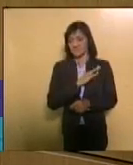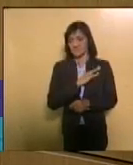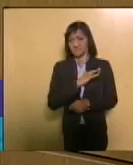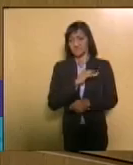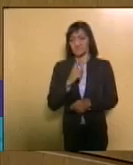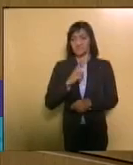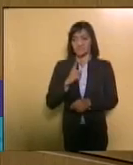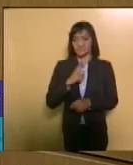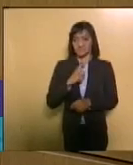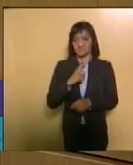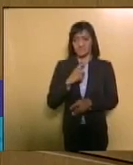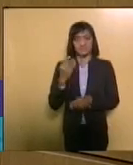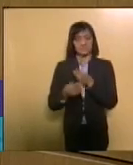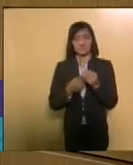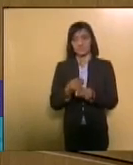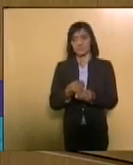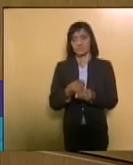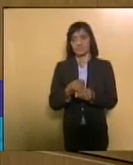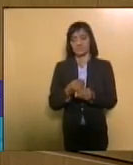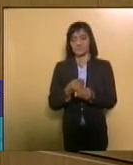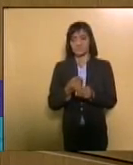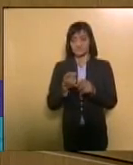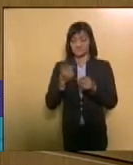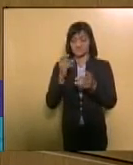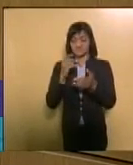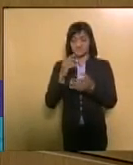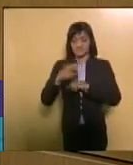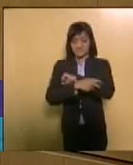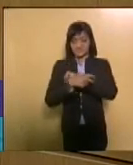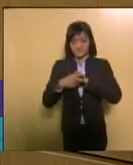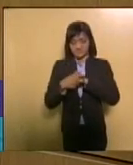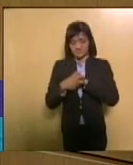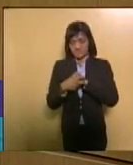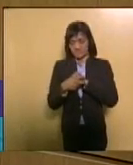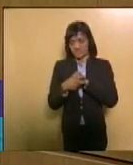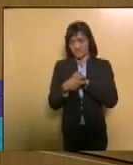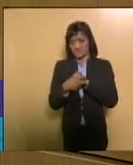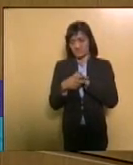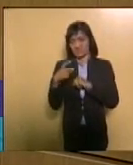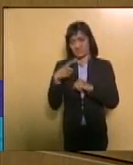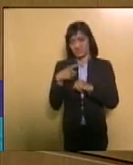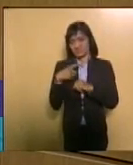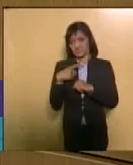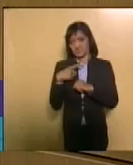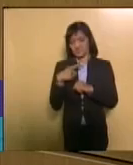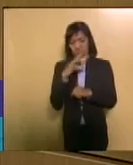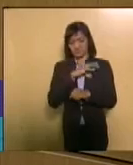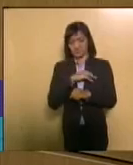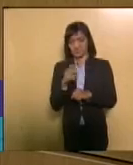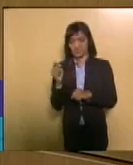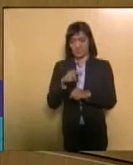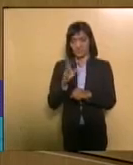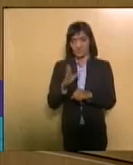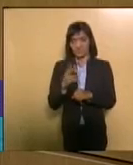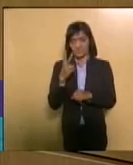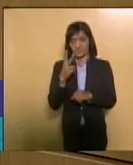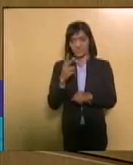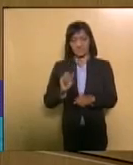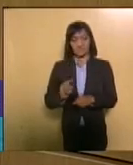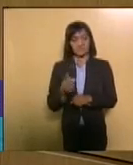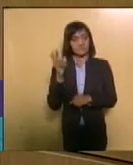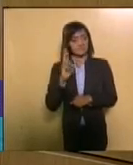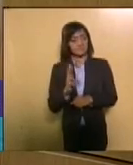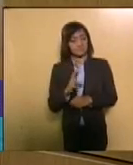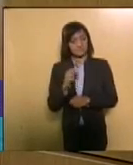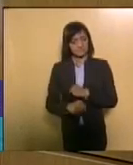a a a redução dos indicadores de criminalidade Elas têm um um um um bônus no seu salário que pode chegar a R 2.000 por ano mas